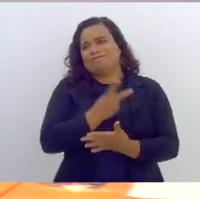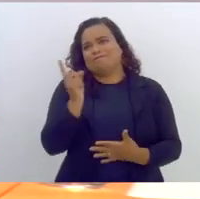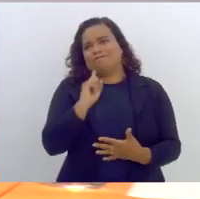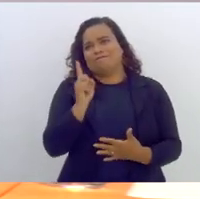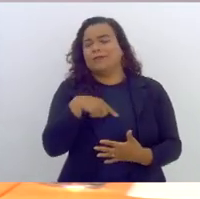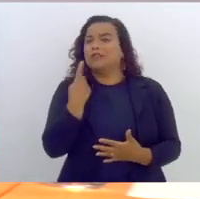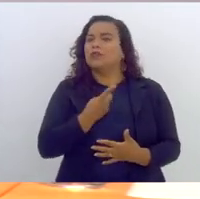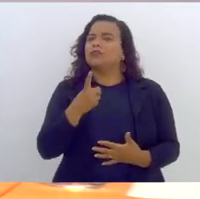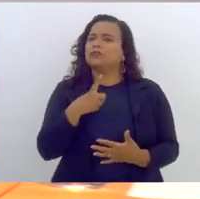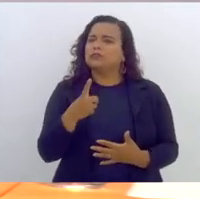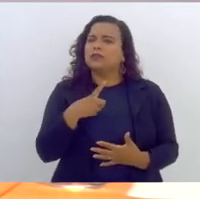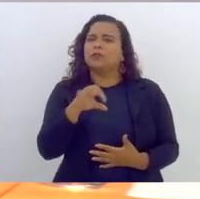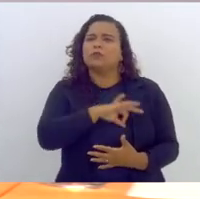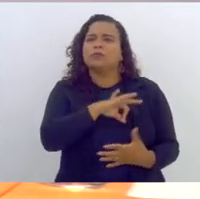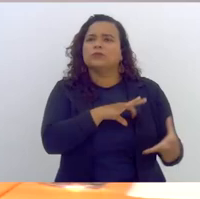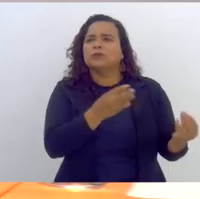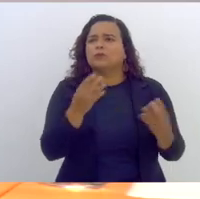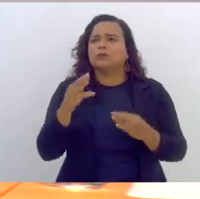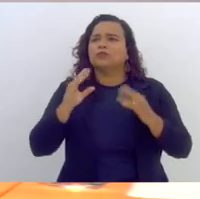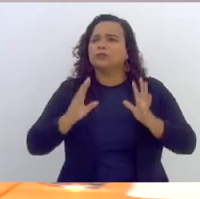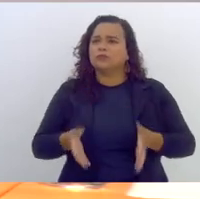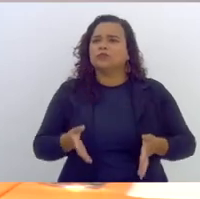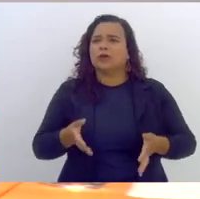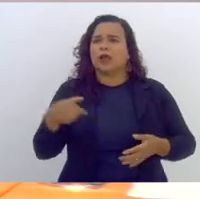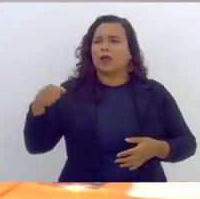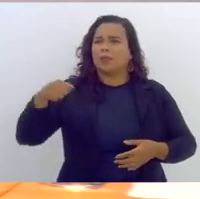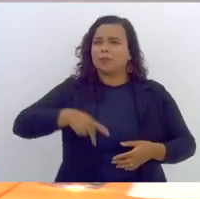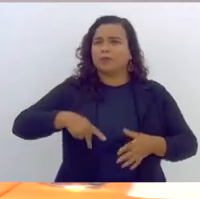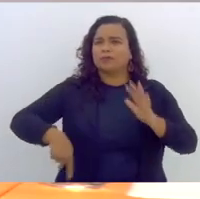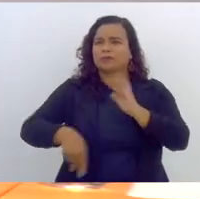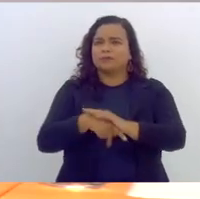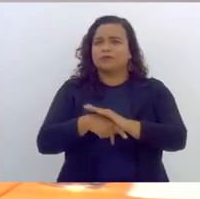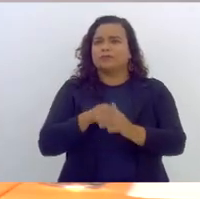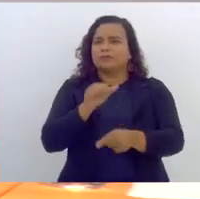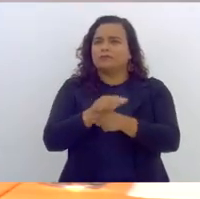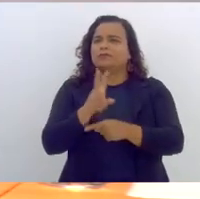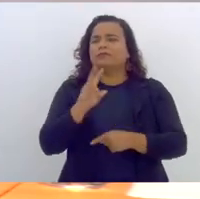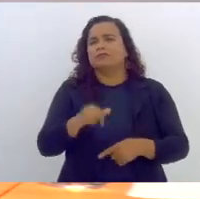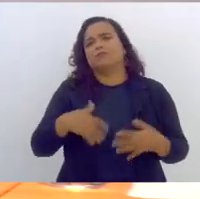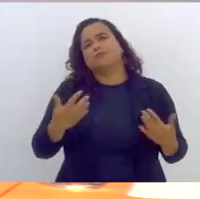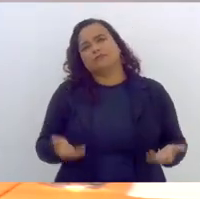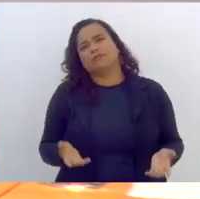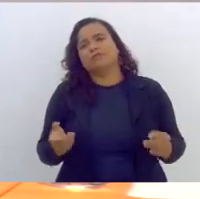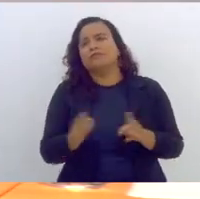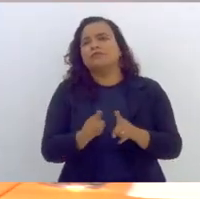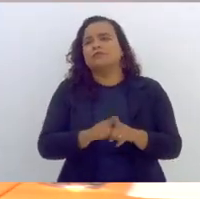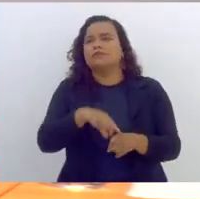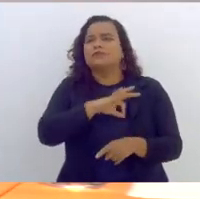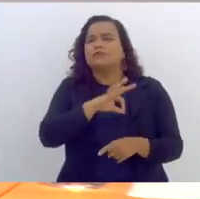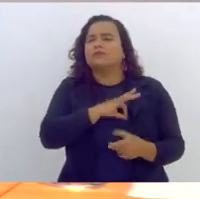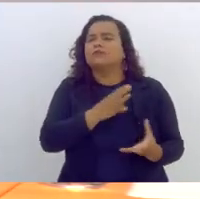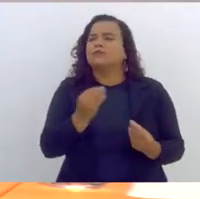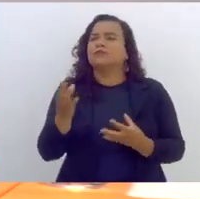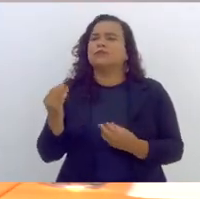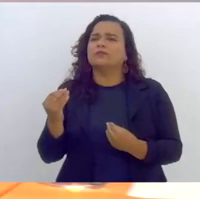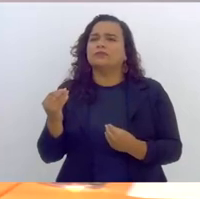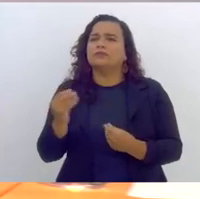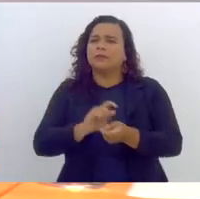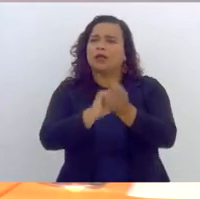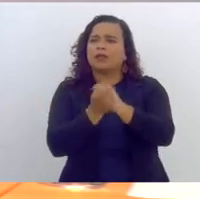Nós temos muitos policiais já com tempo de aposentadoria não é isso nós temos policiais que estão